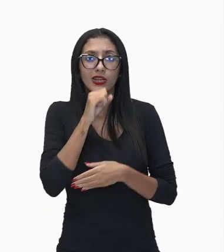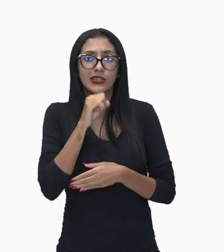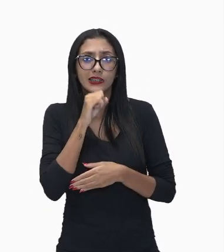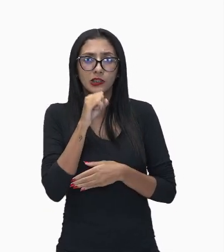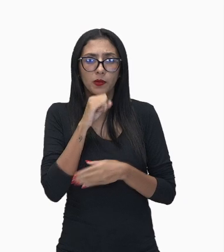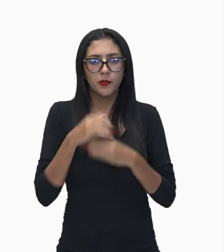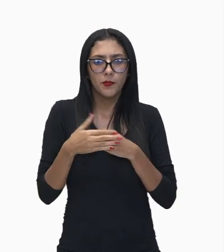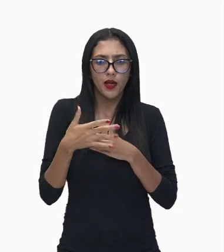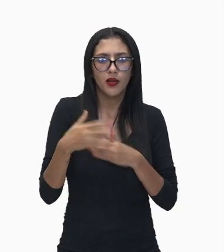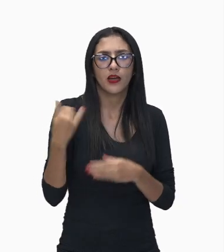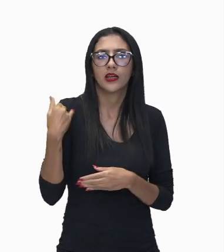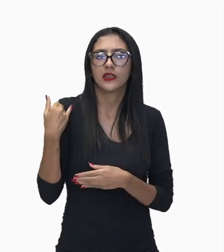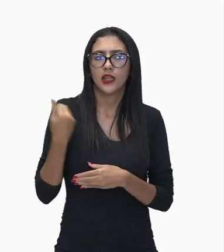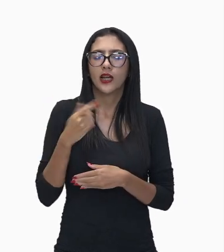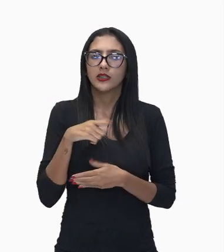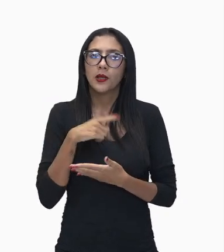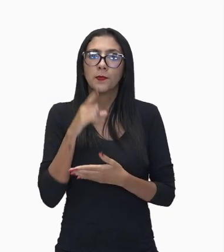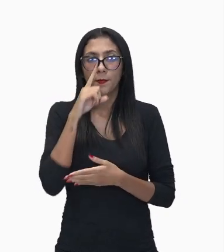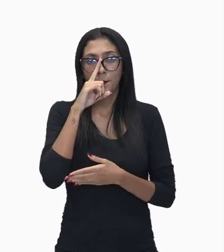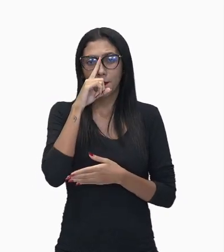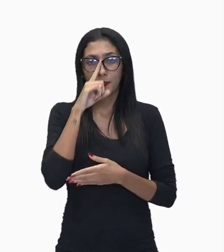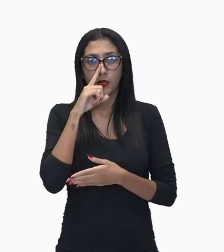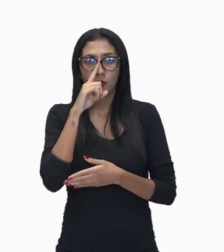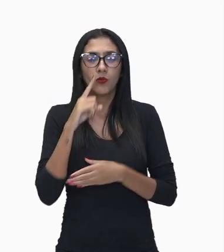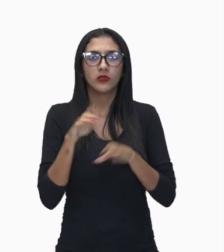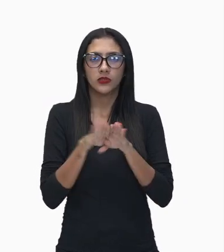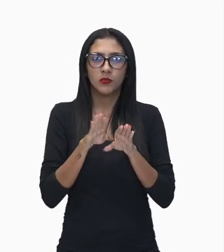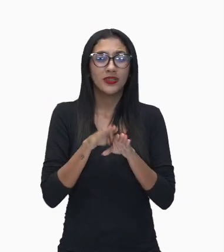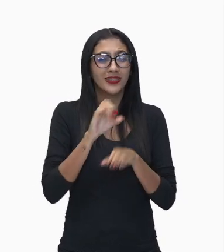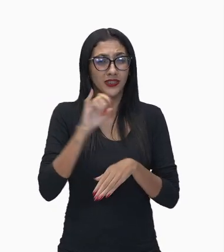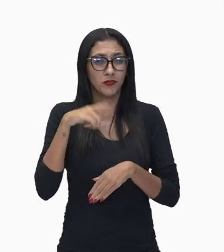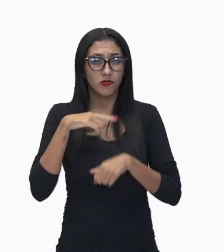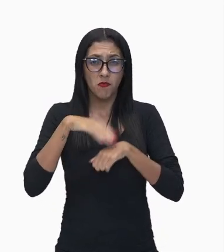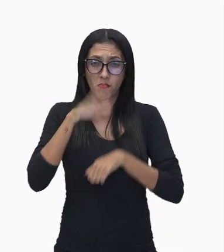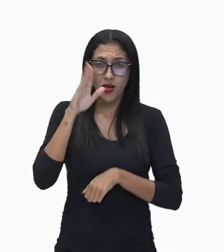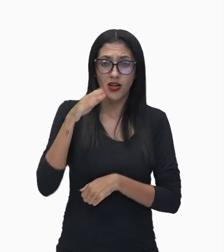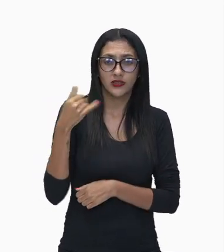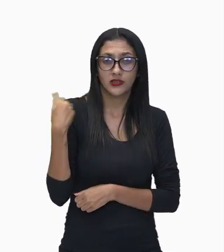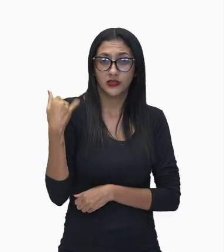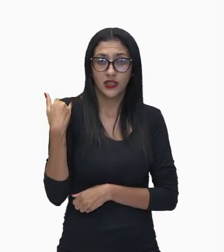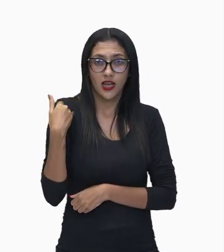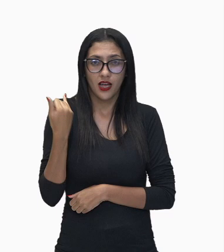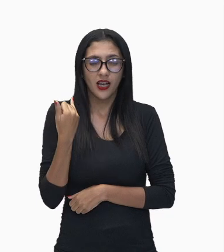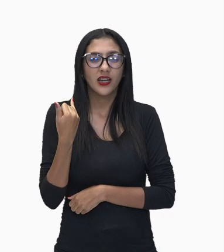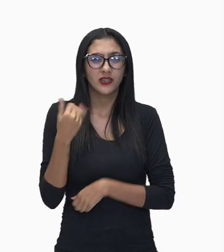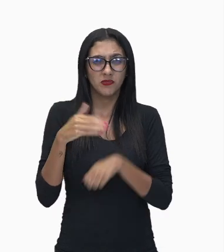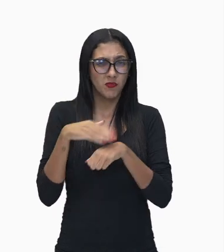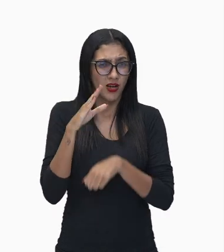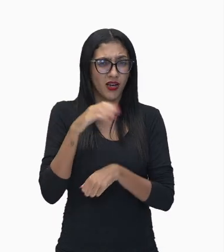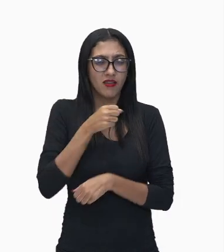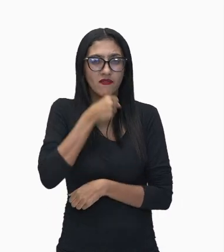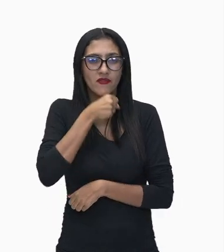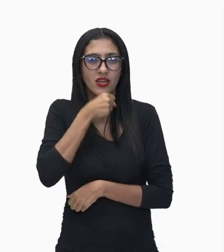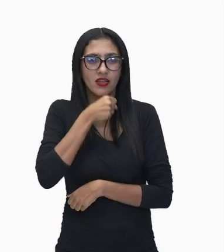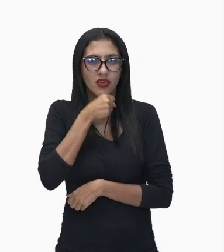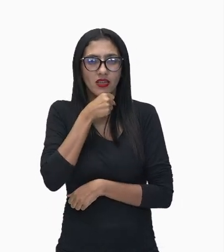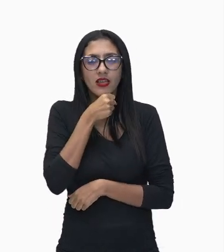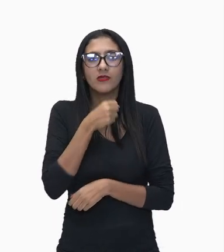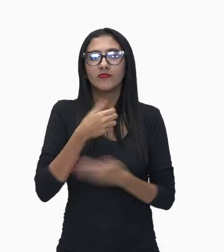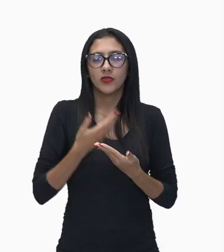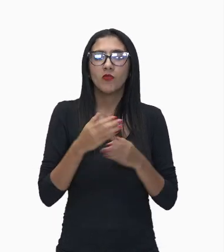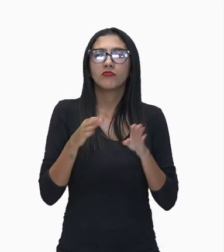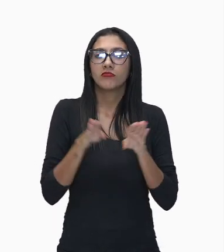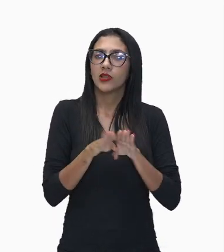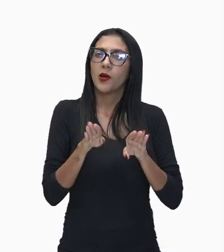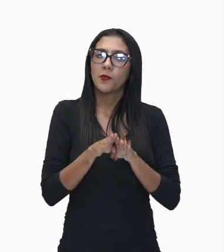risco para o indivíduo. Então, quanto mais velho ele for, quanto a idade for mais avançada,